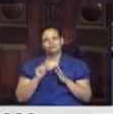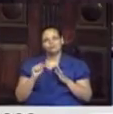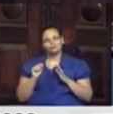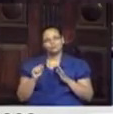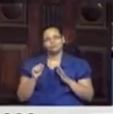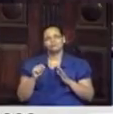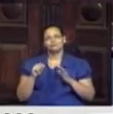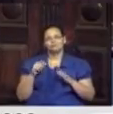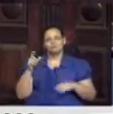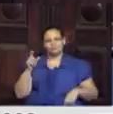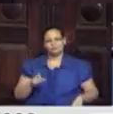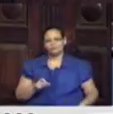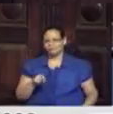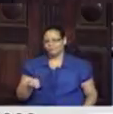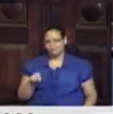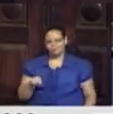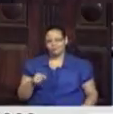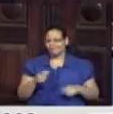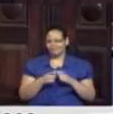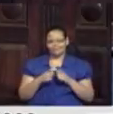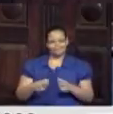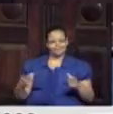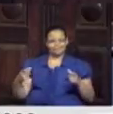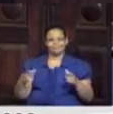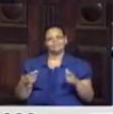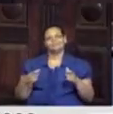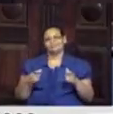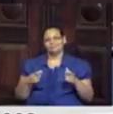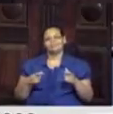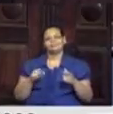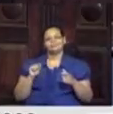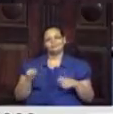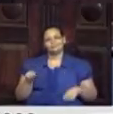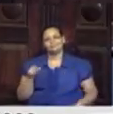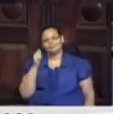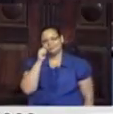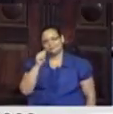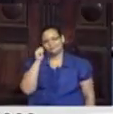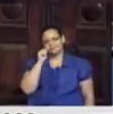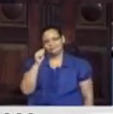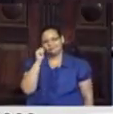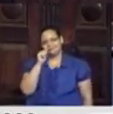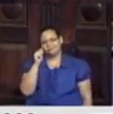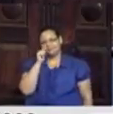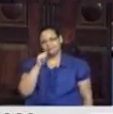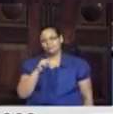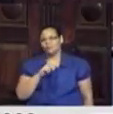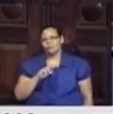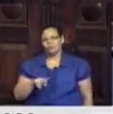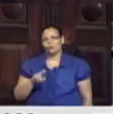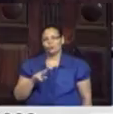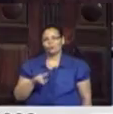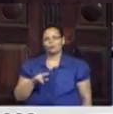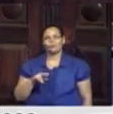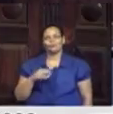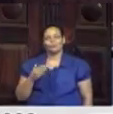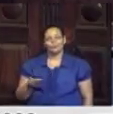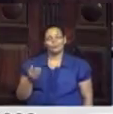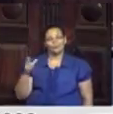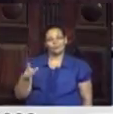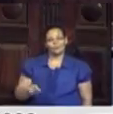de maneira muito maior, muito mais expressiva as mulheres. Não é à toa que elas